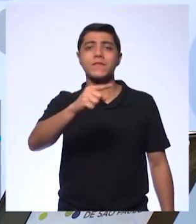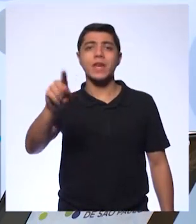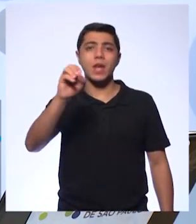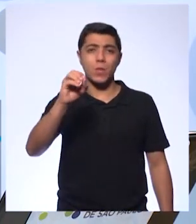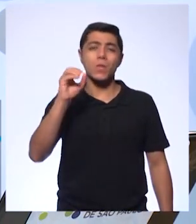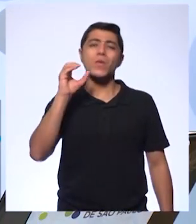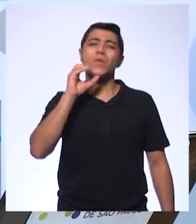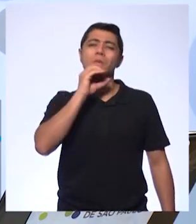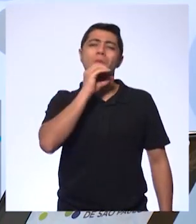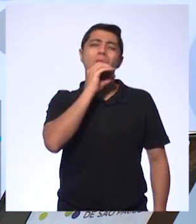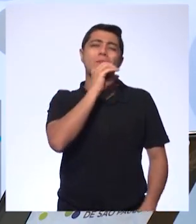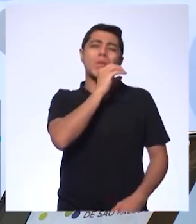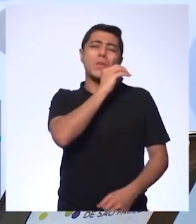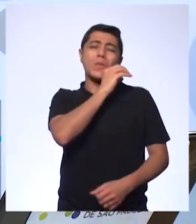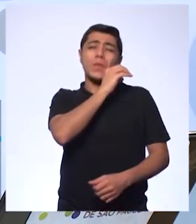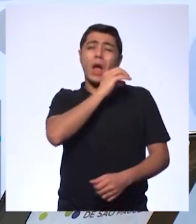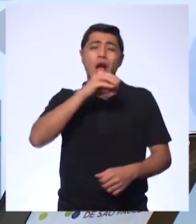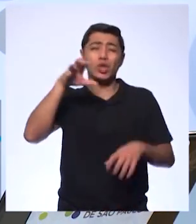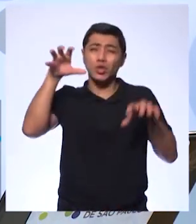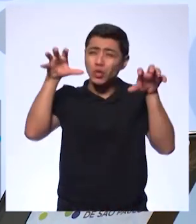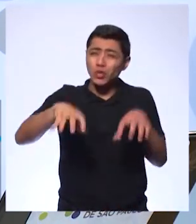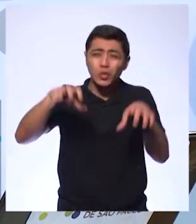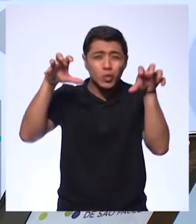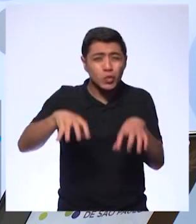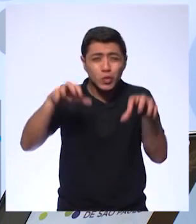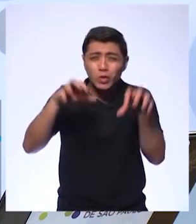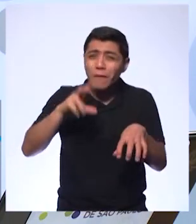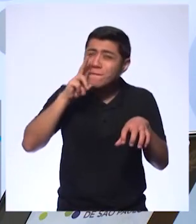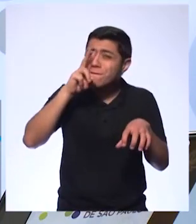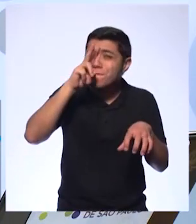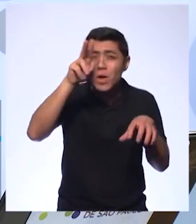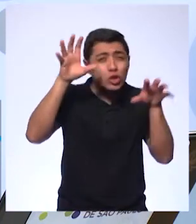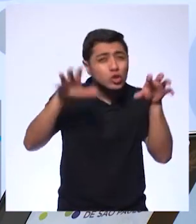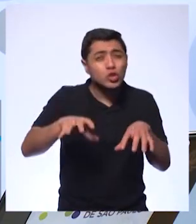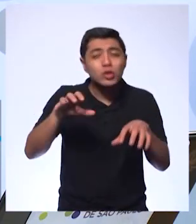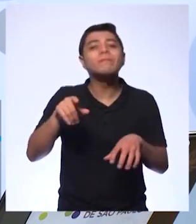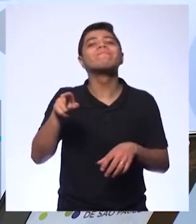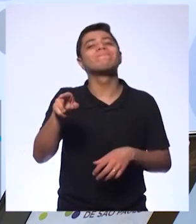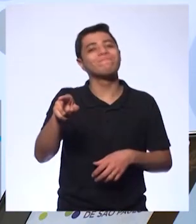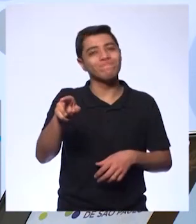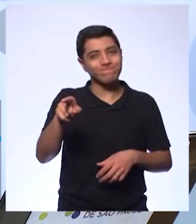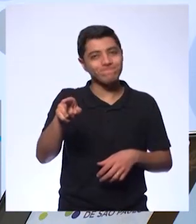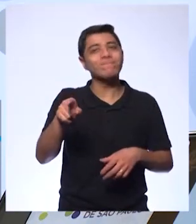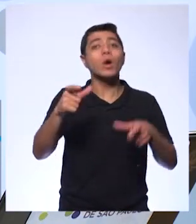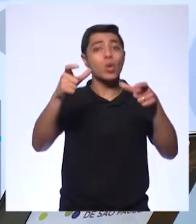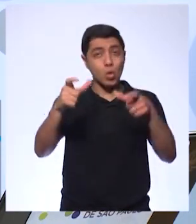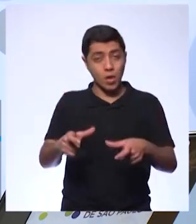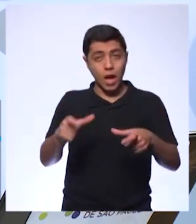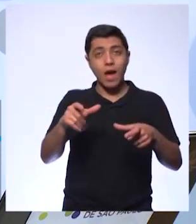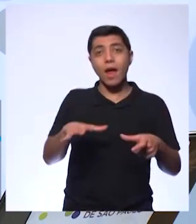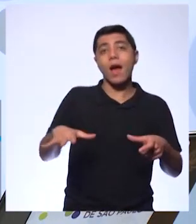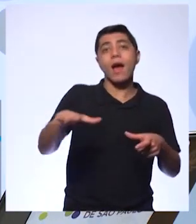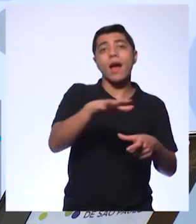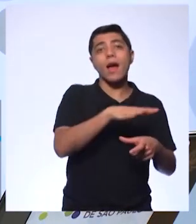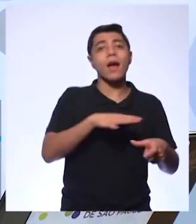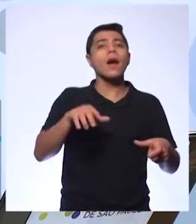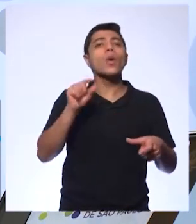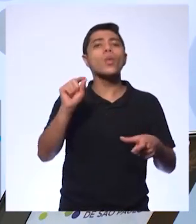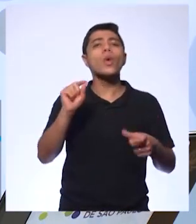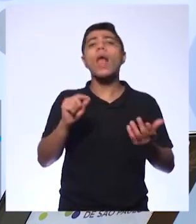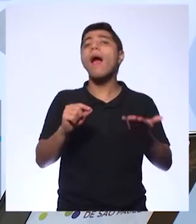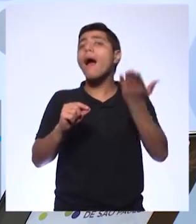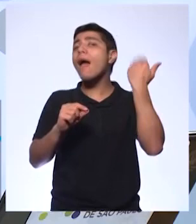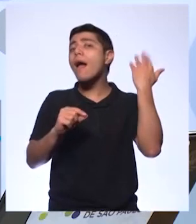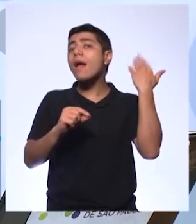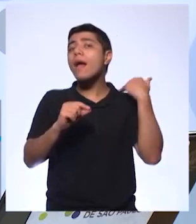de chuvas que nós temos, em áreas muito urbanas, conurbadas, né, que substituíram, né, os leitos dos rios